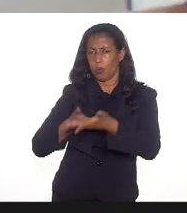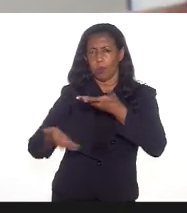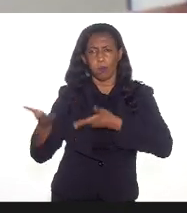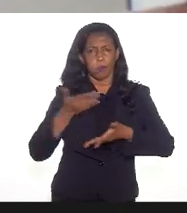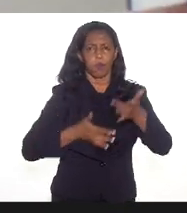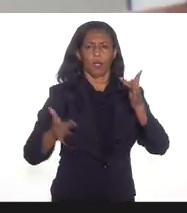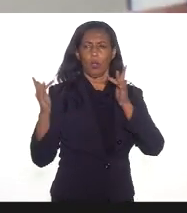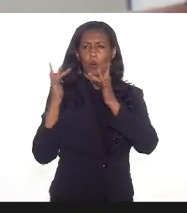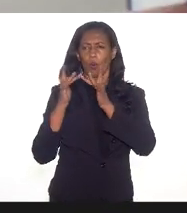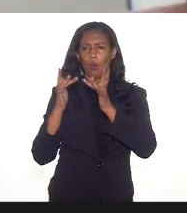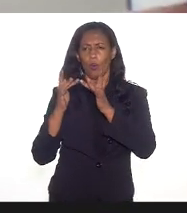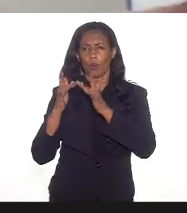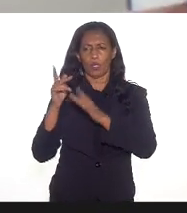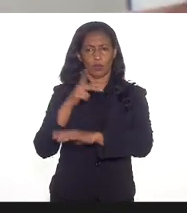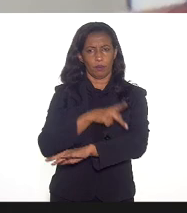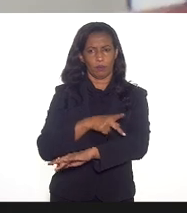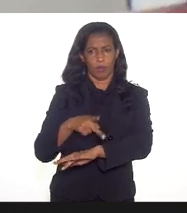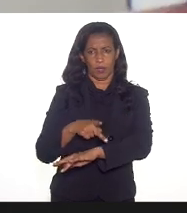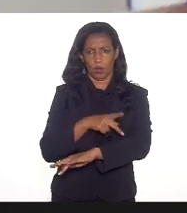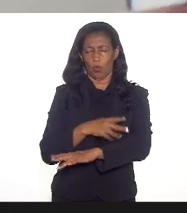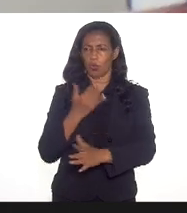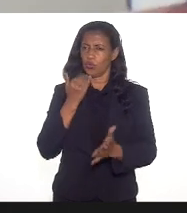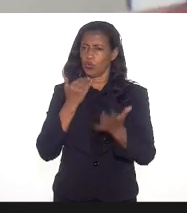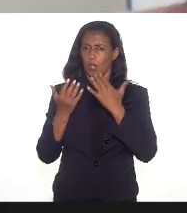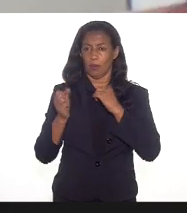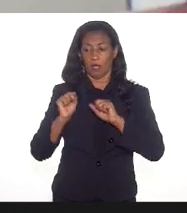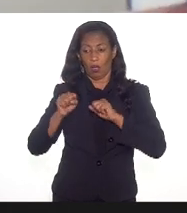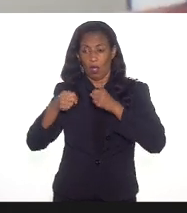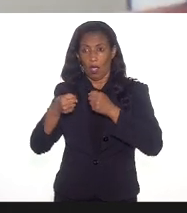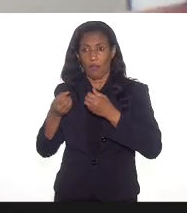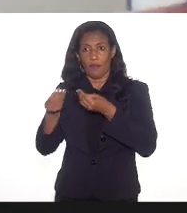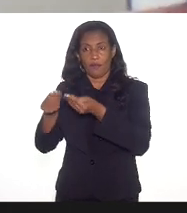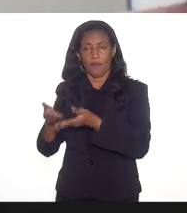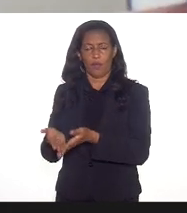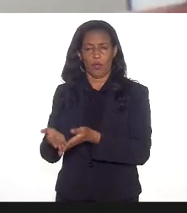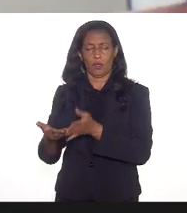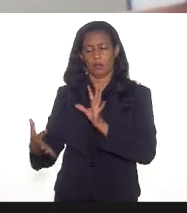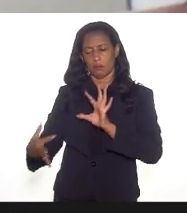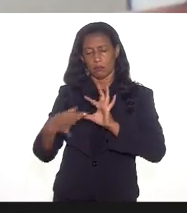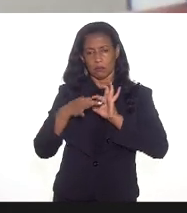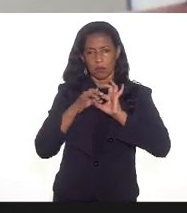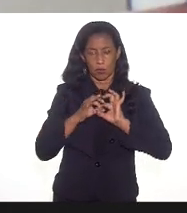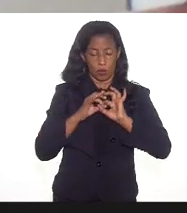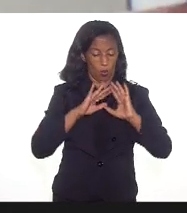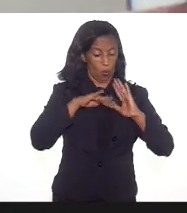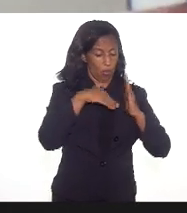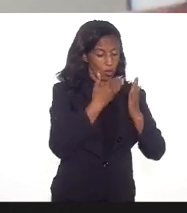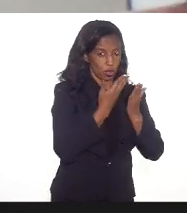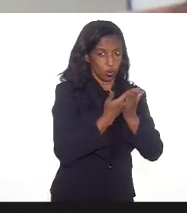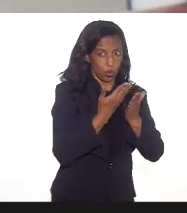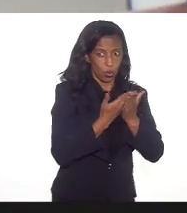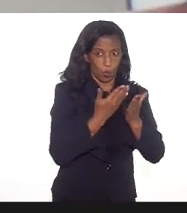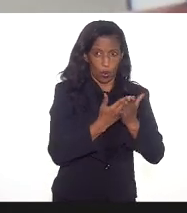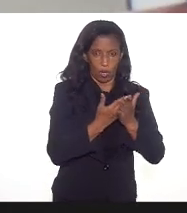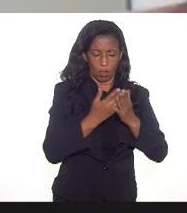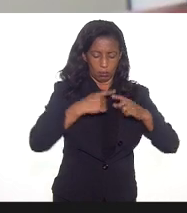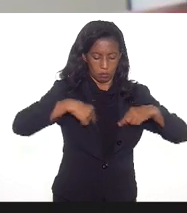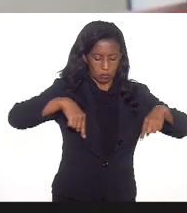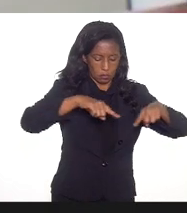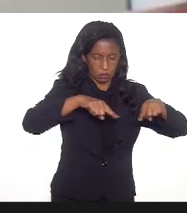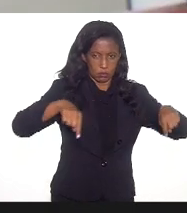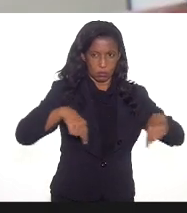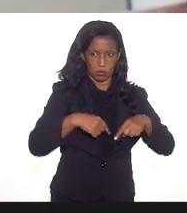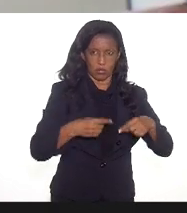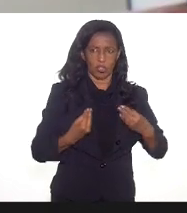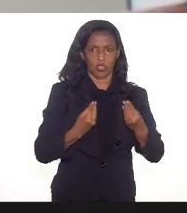contato pedagógico, né? A alimentação reforça esse vínculo do estudante da escola como um espaço, inclusive, de